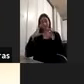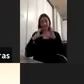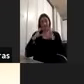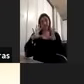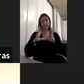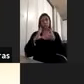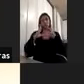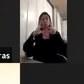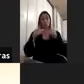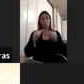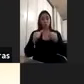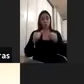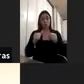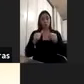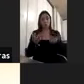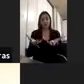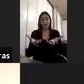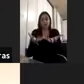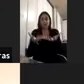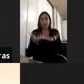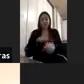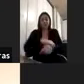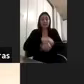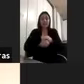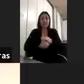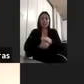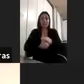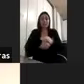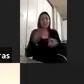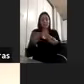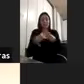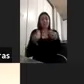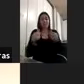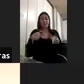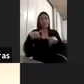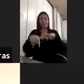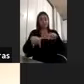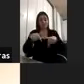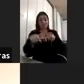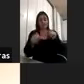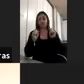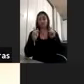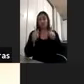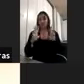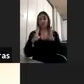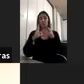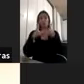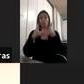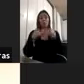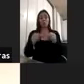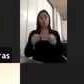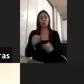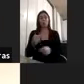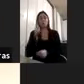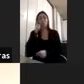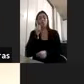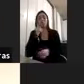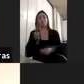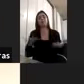desses 747, mas também por vocês que lá estão ainda. E aos supervisores, que eu digo a eles, que eles sabem que